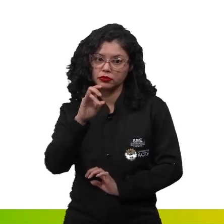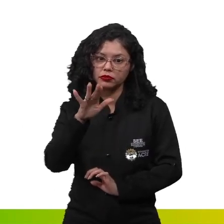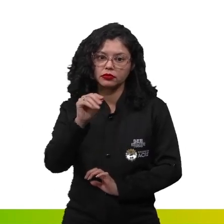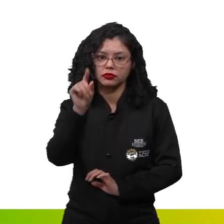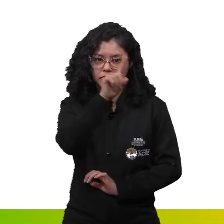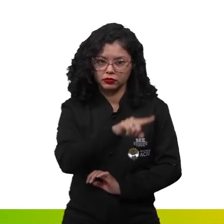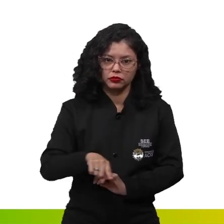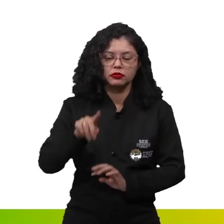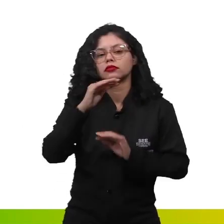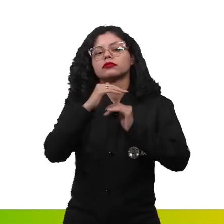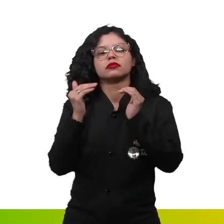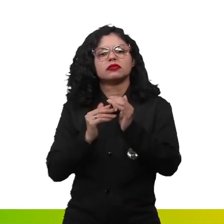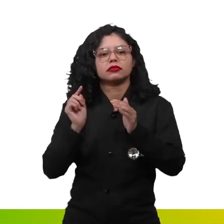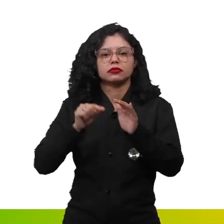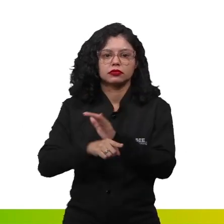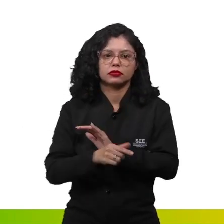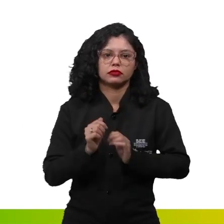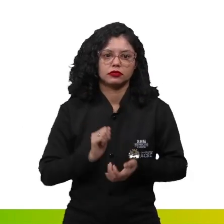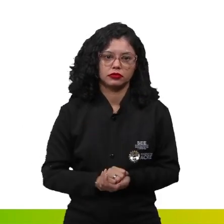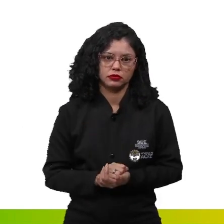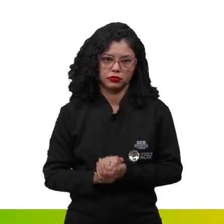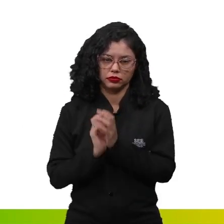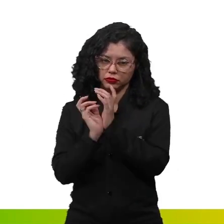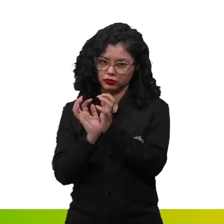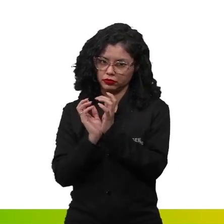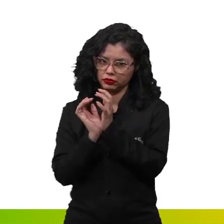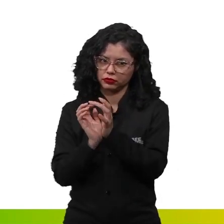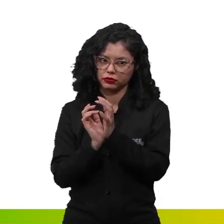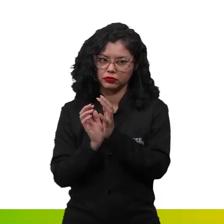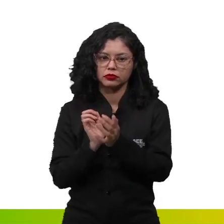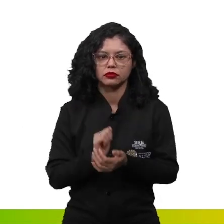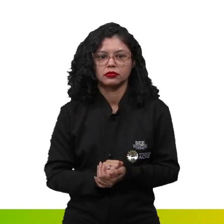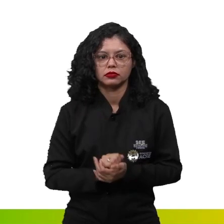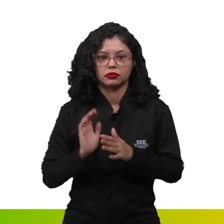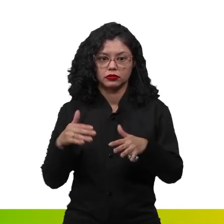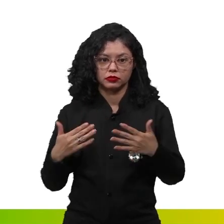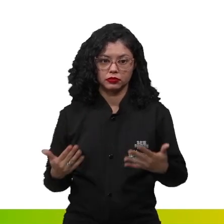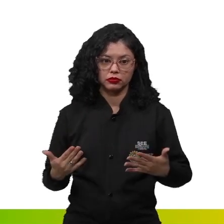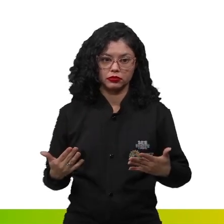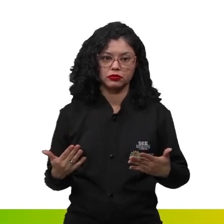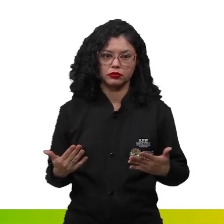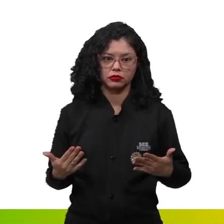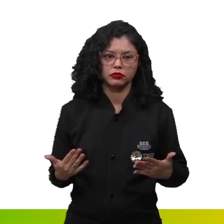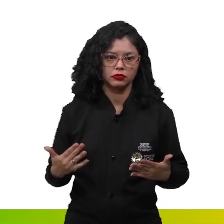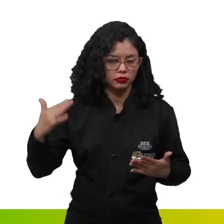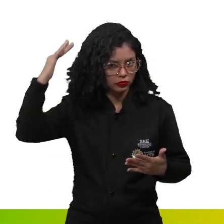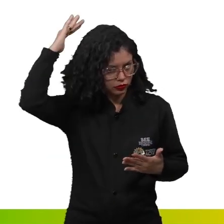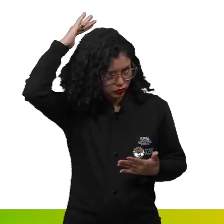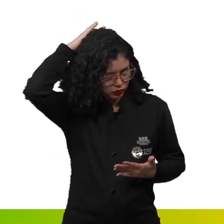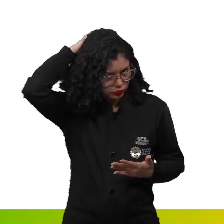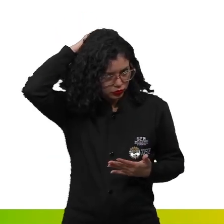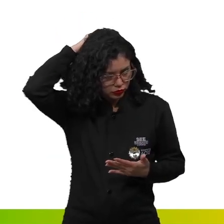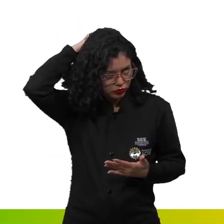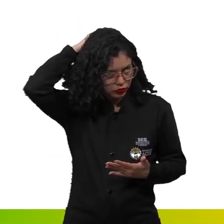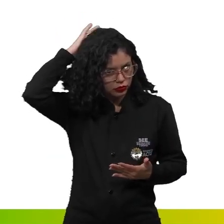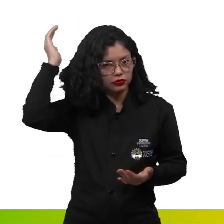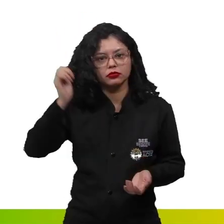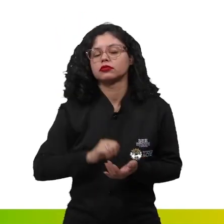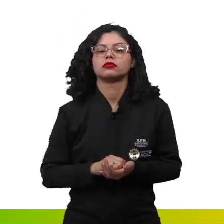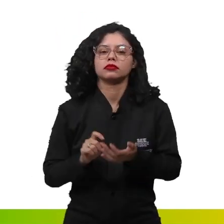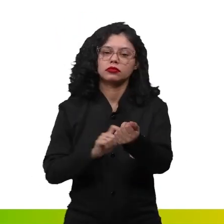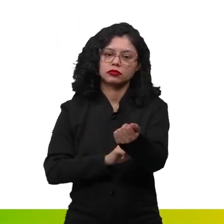Encéfalo. Dentro do encéfalo temos o cérebro. Qual é a função dele? É a parte mais importante do sistema